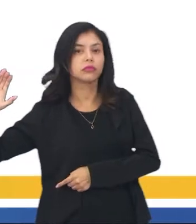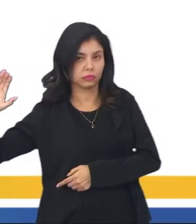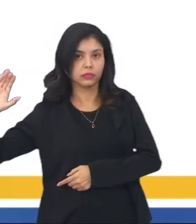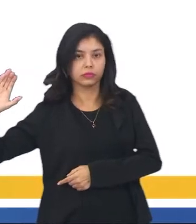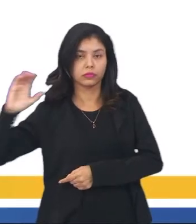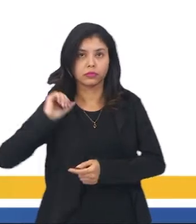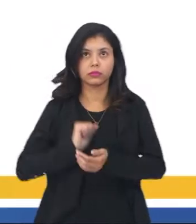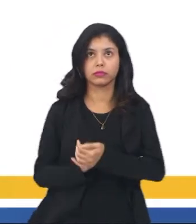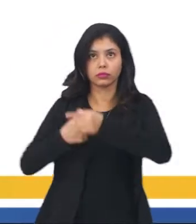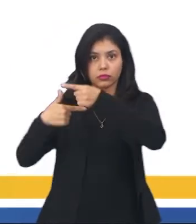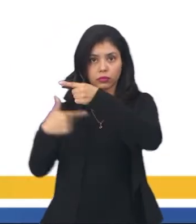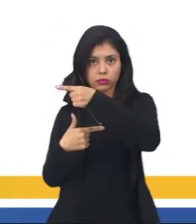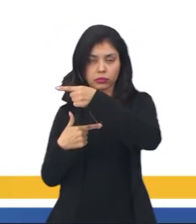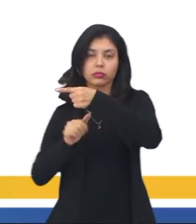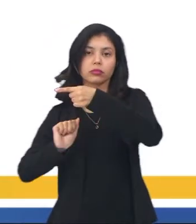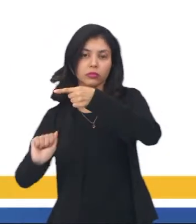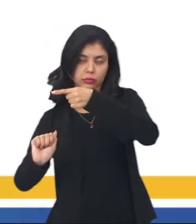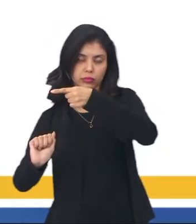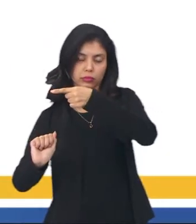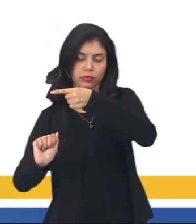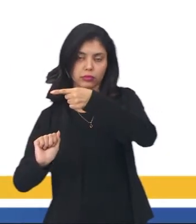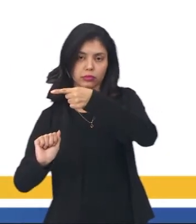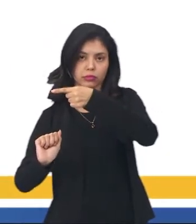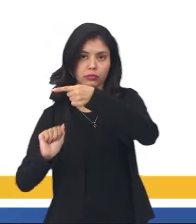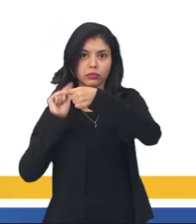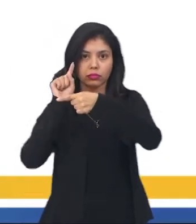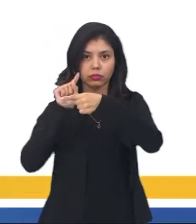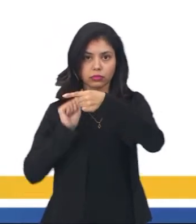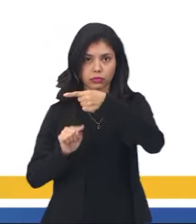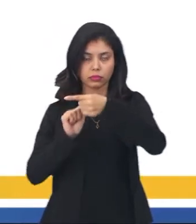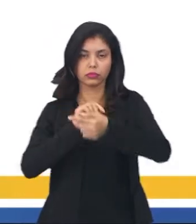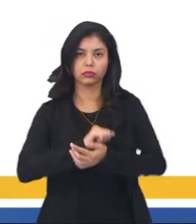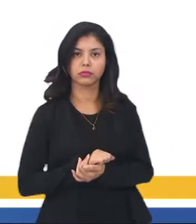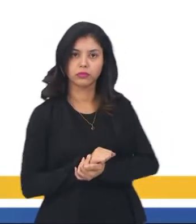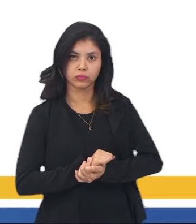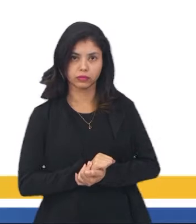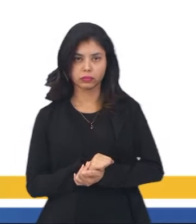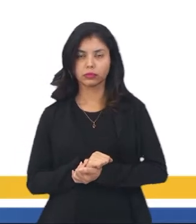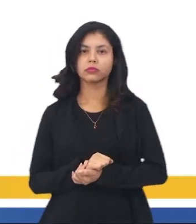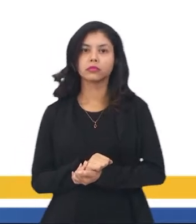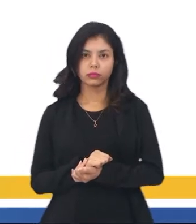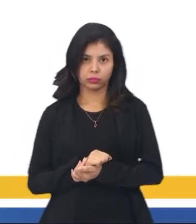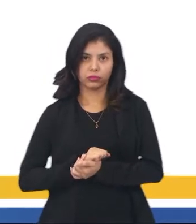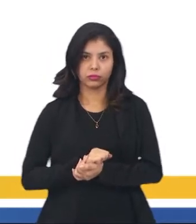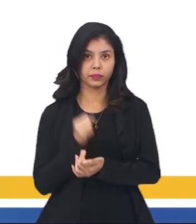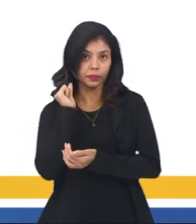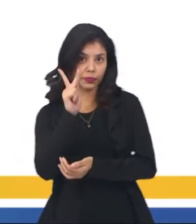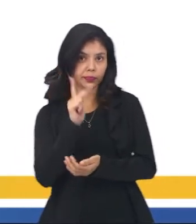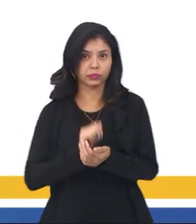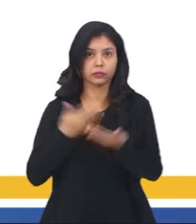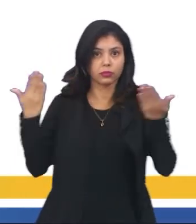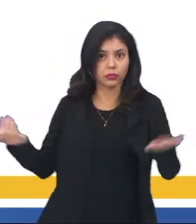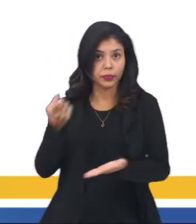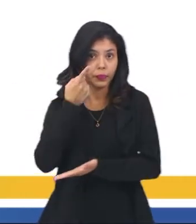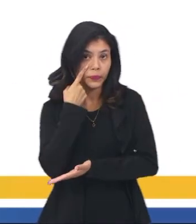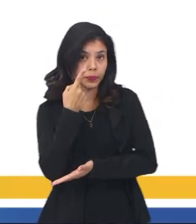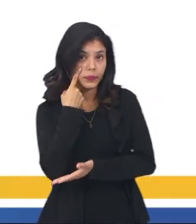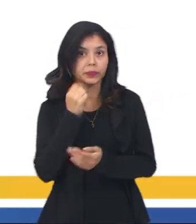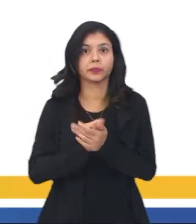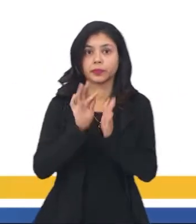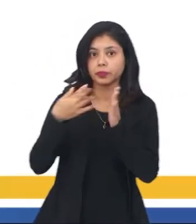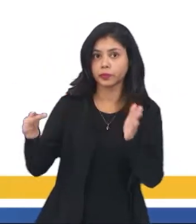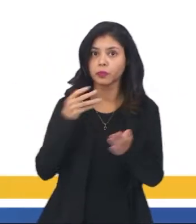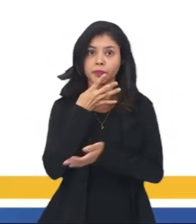de b² menos 4ac, tudo isso dividido para 2a, ok? Então, essa é a